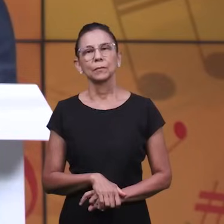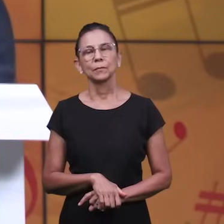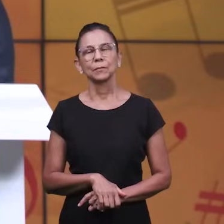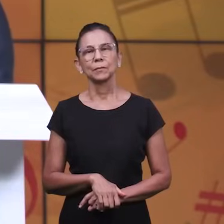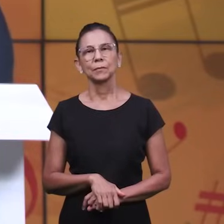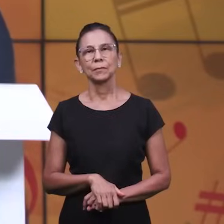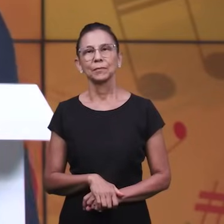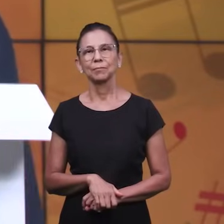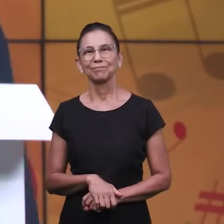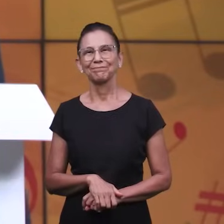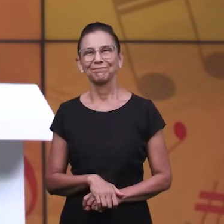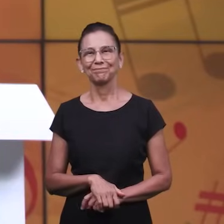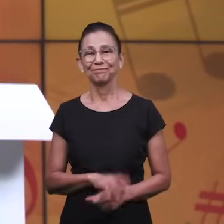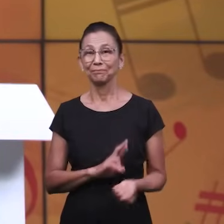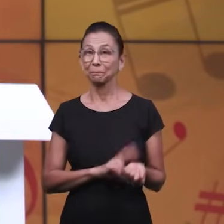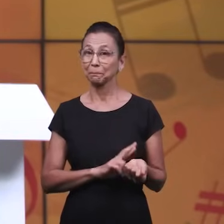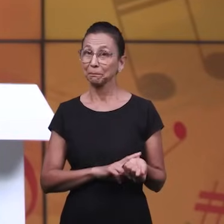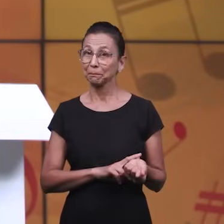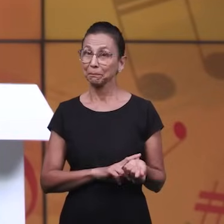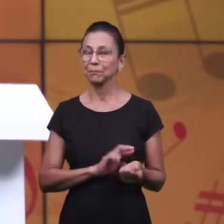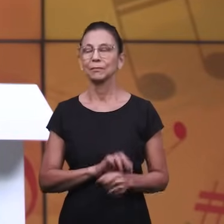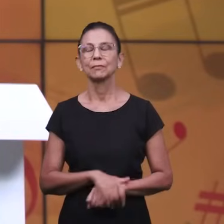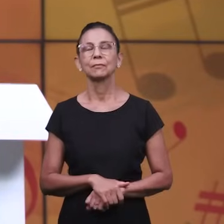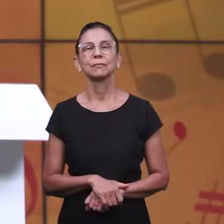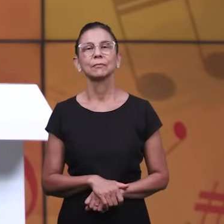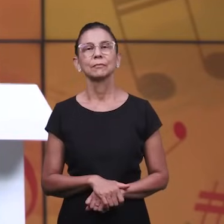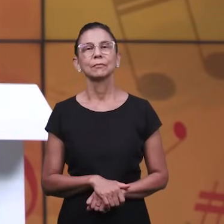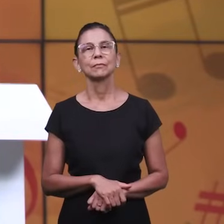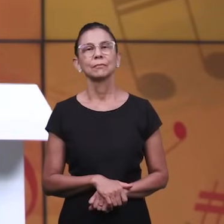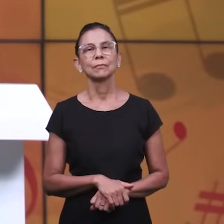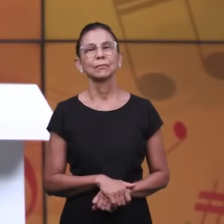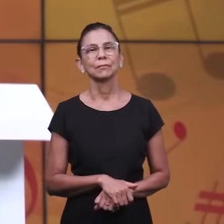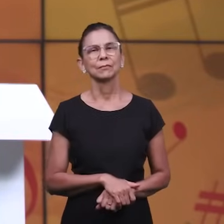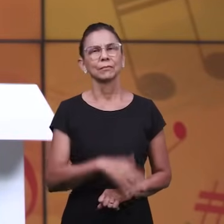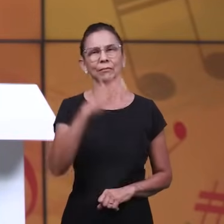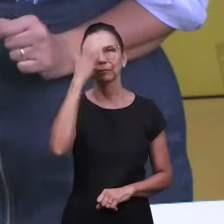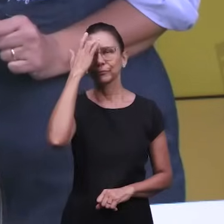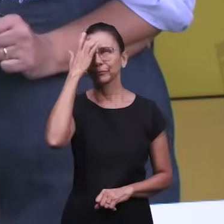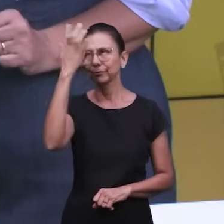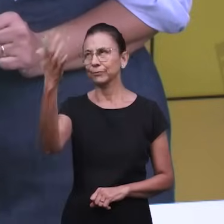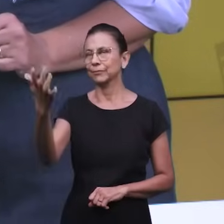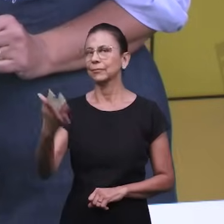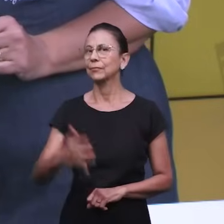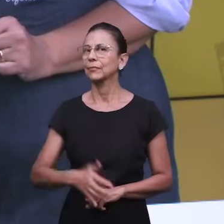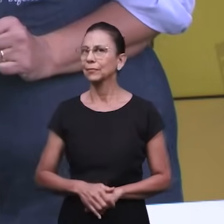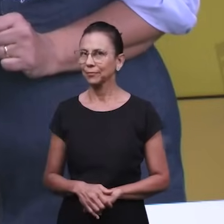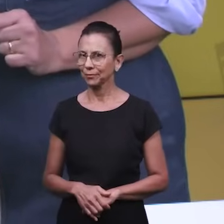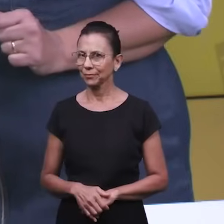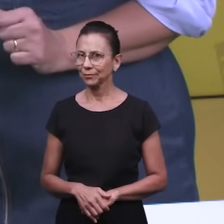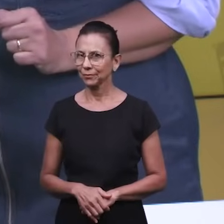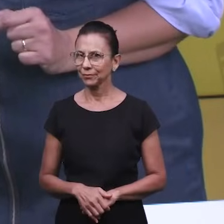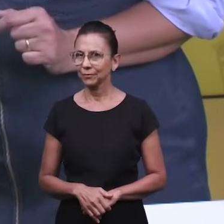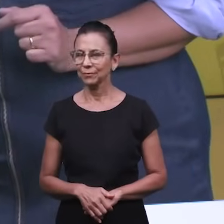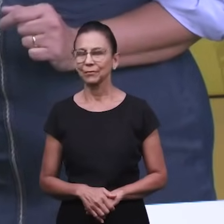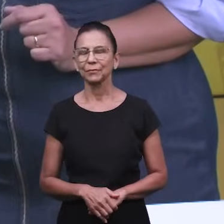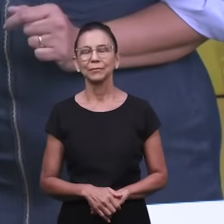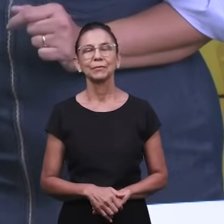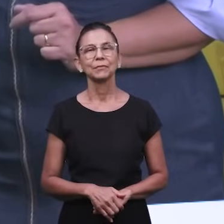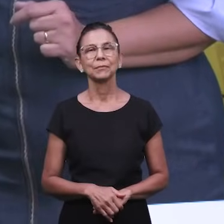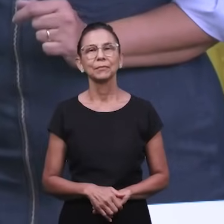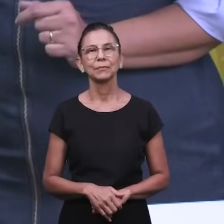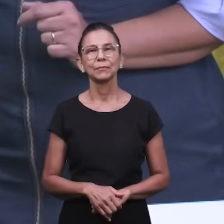Segundo ritmo. Bem fácil, não é mesmo? Vamos tocar no primeiro, no segundo,